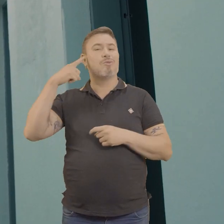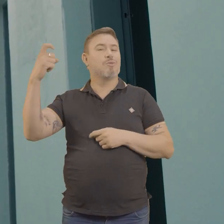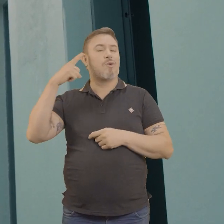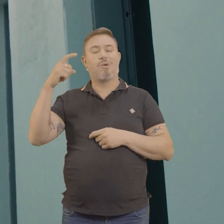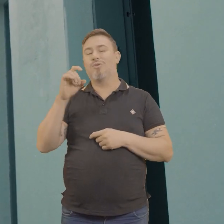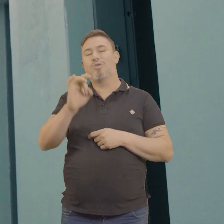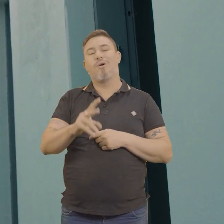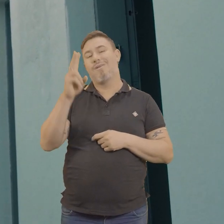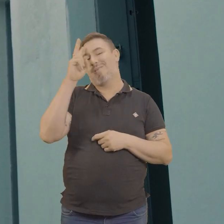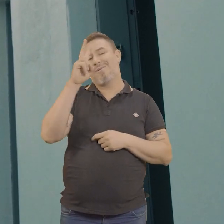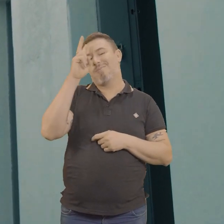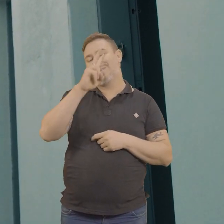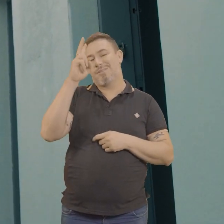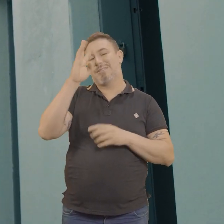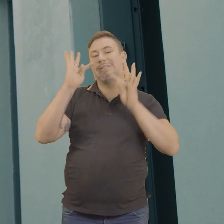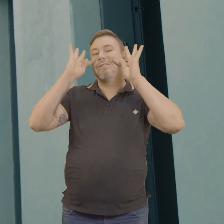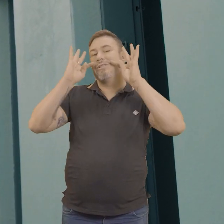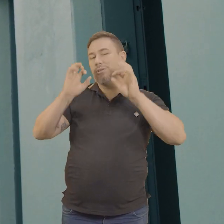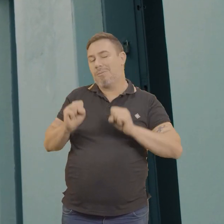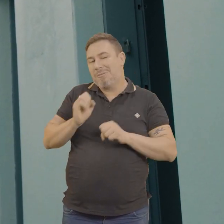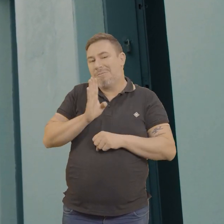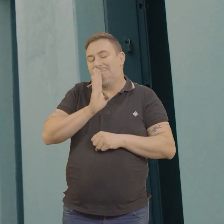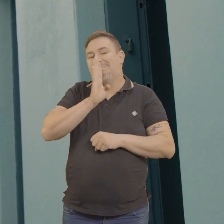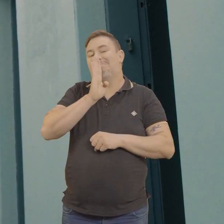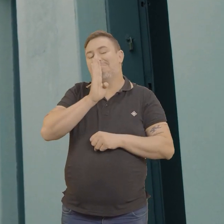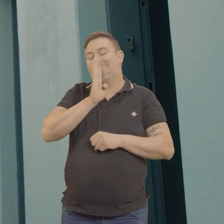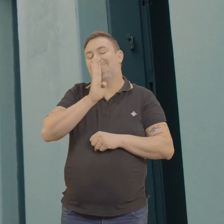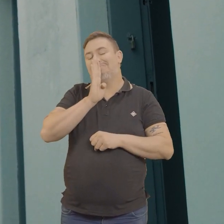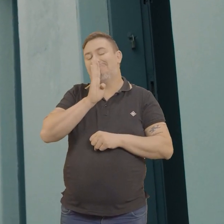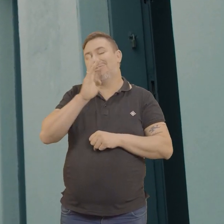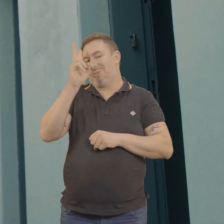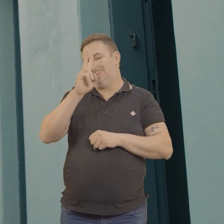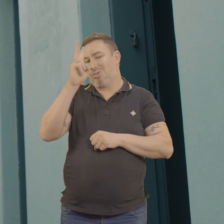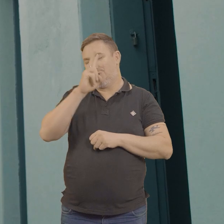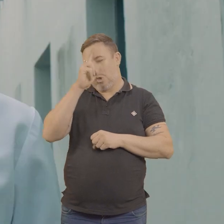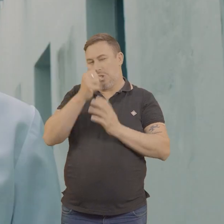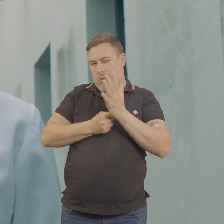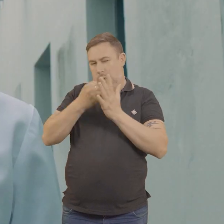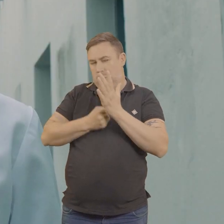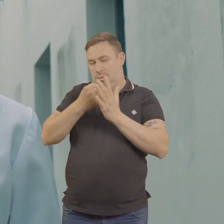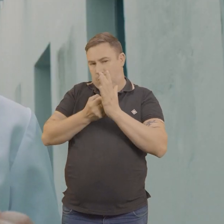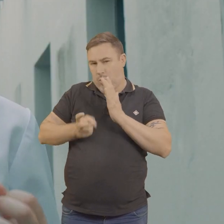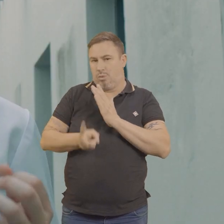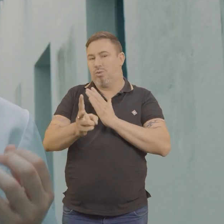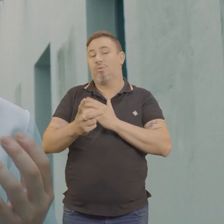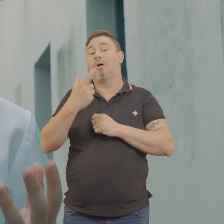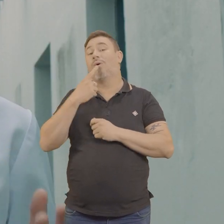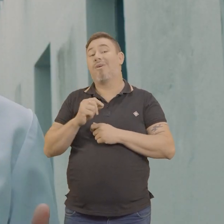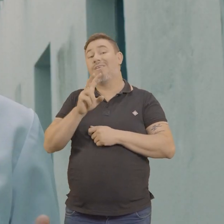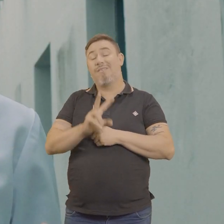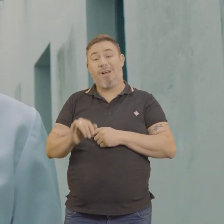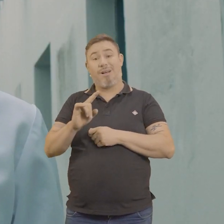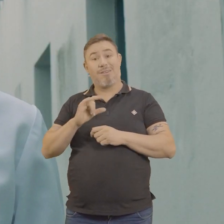as memórias, testemunhas silenciosas de um legado que insiste em permanecer. O que será da identidade do